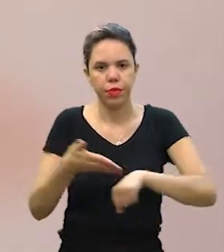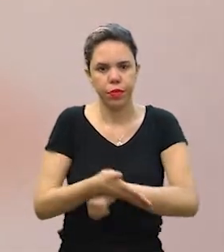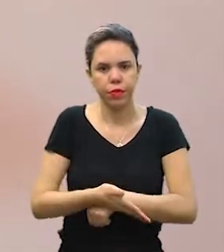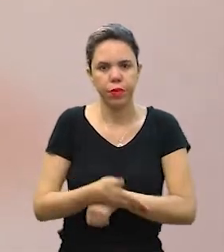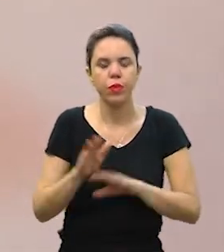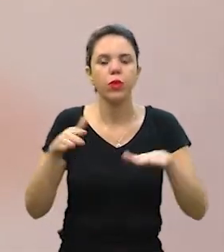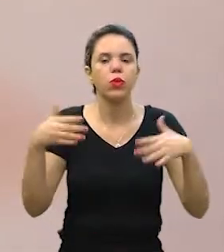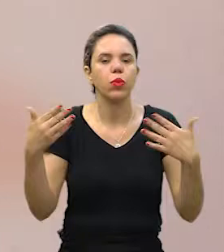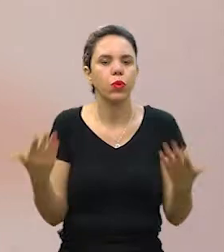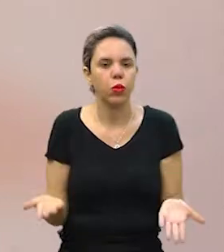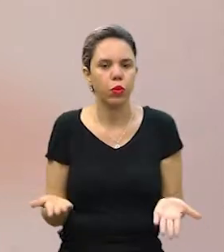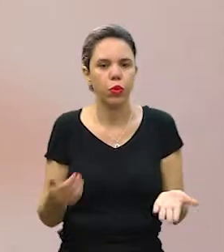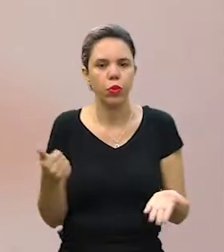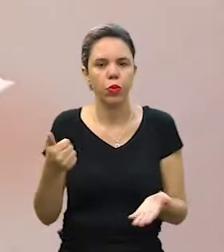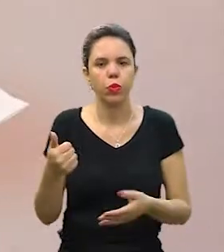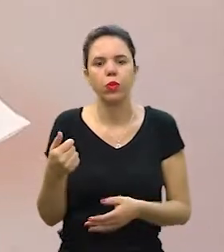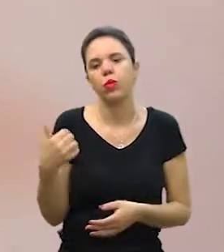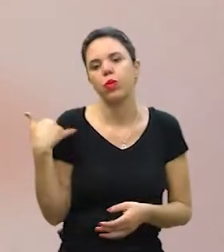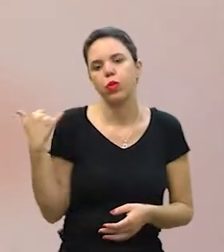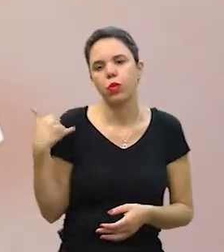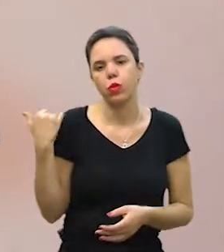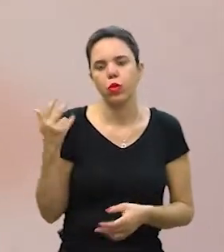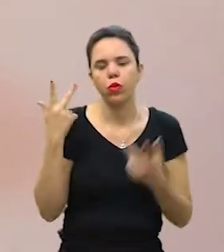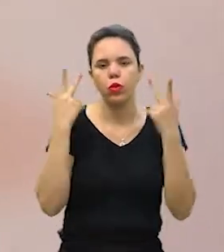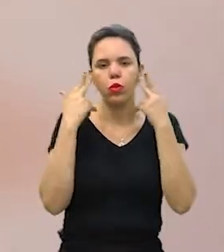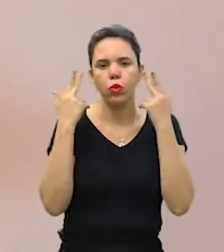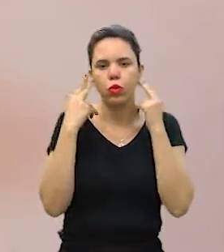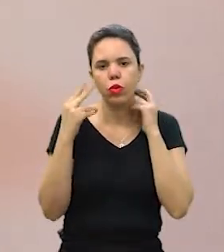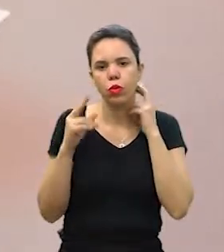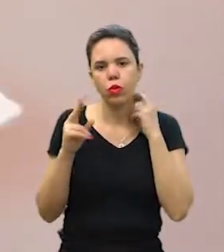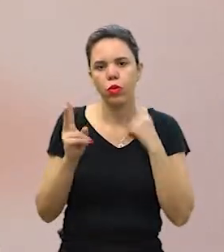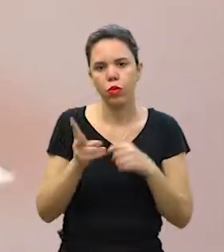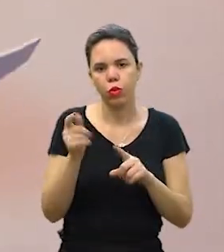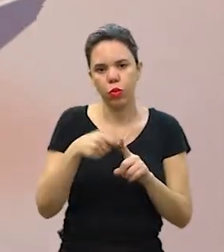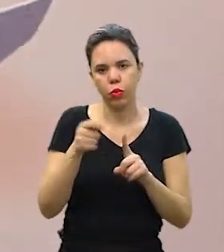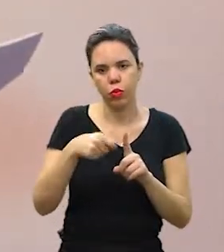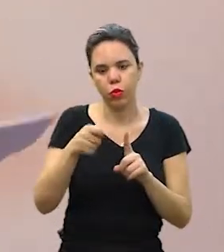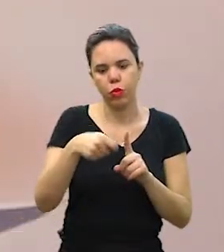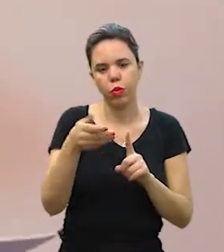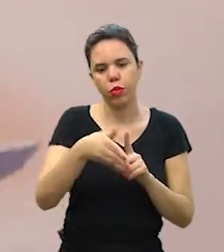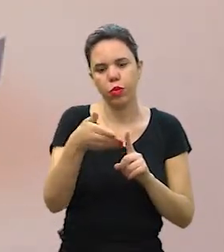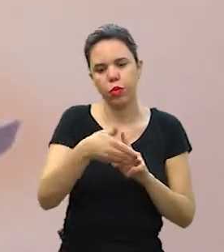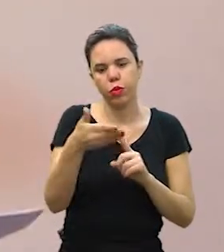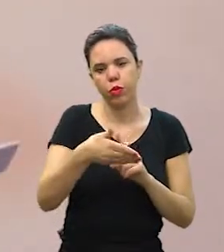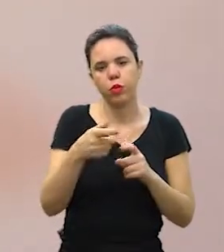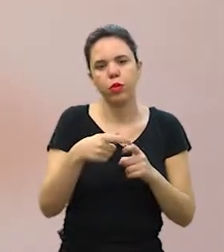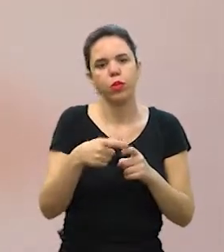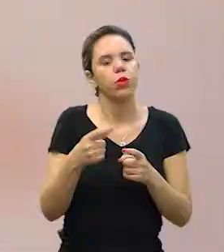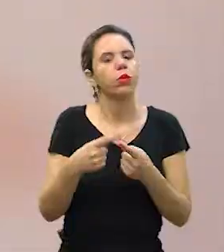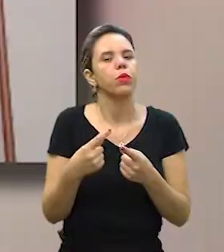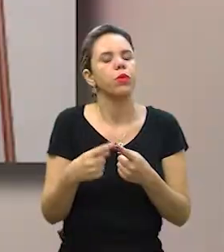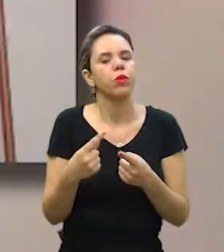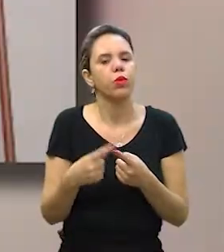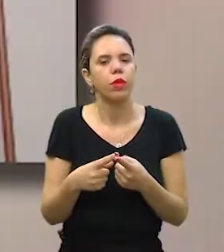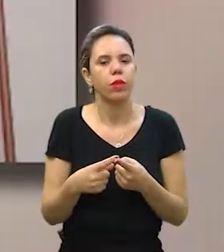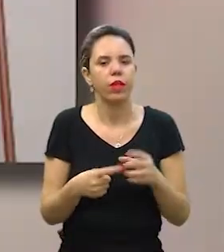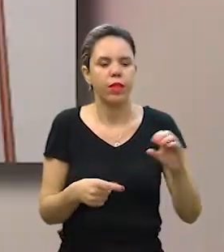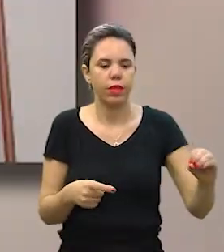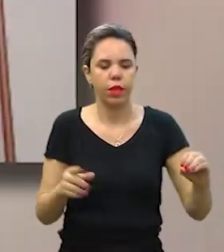visita e quando é assim, até o primeiro ano de vida, é normal ir todos os meses ao pediatra? Por que isso?